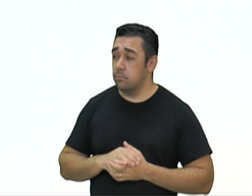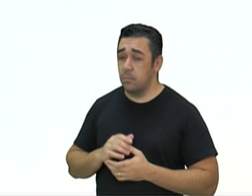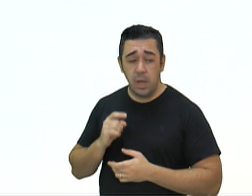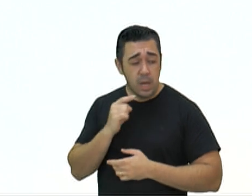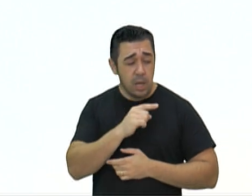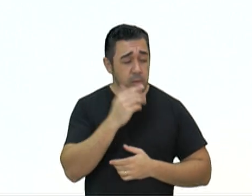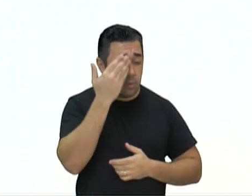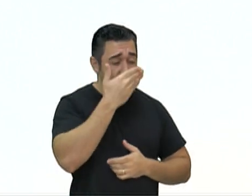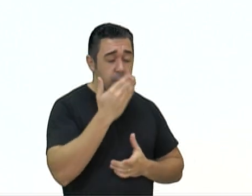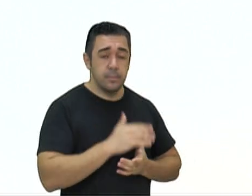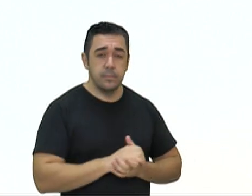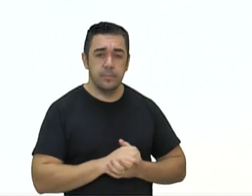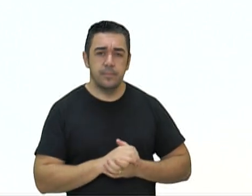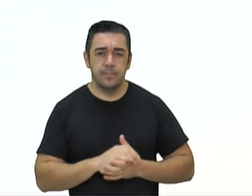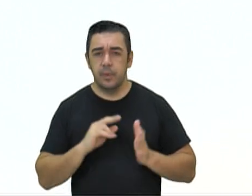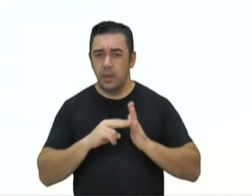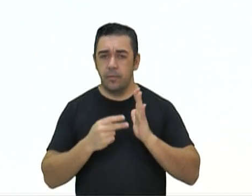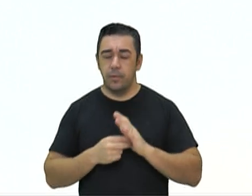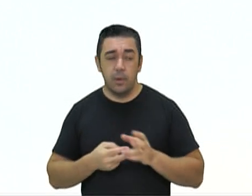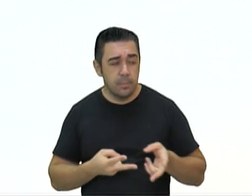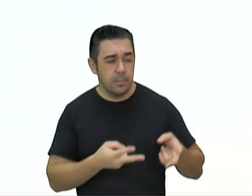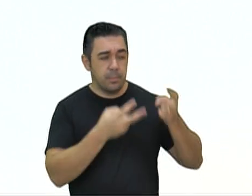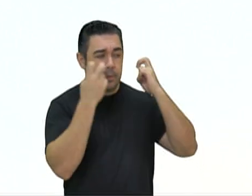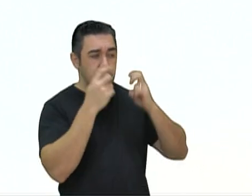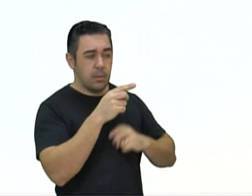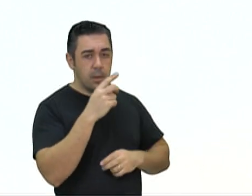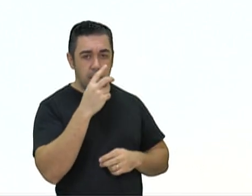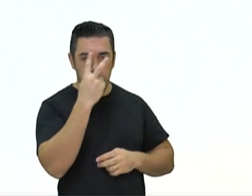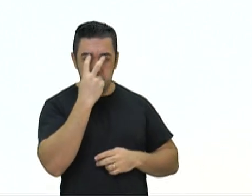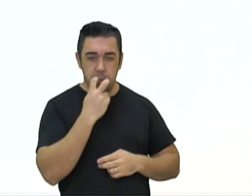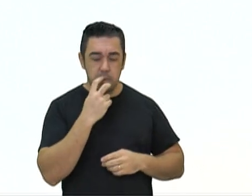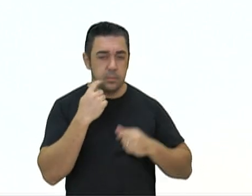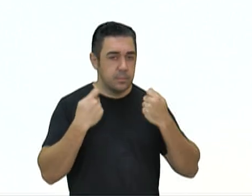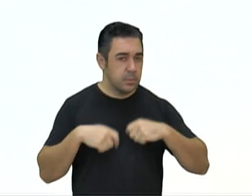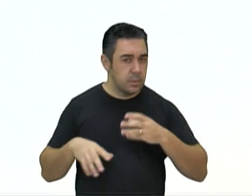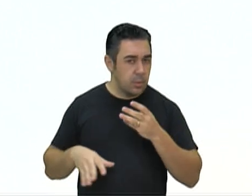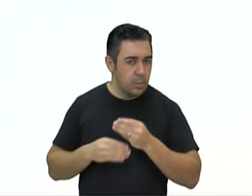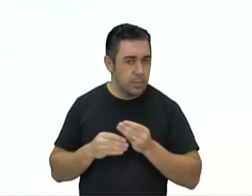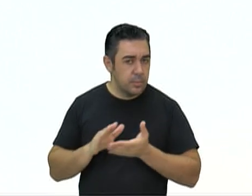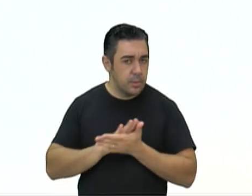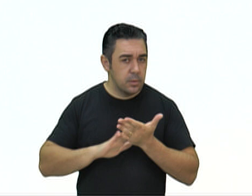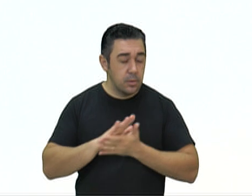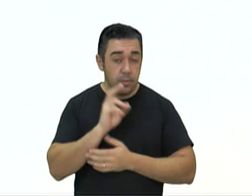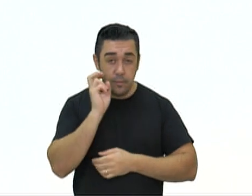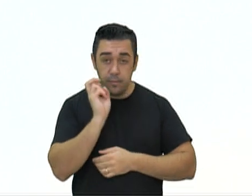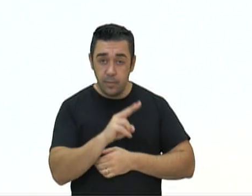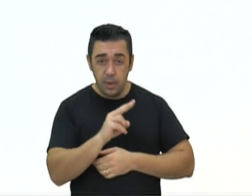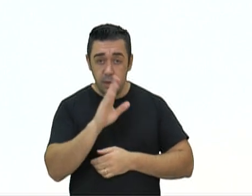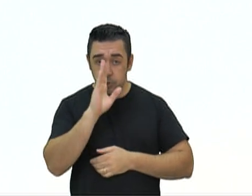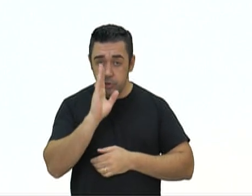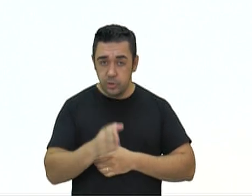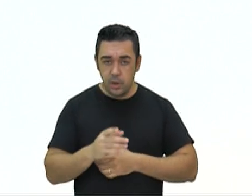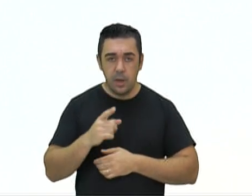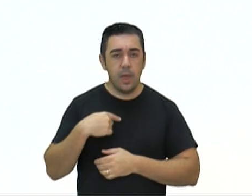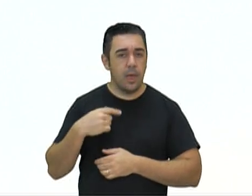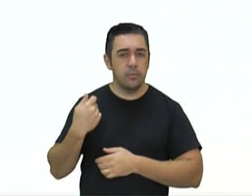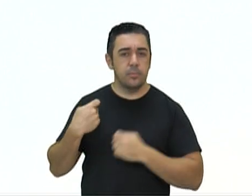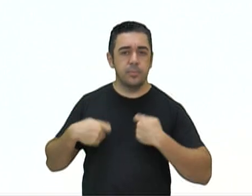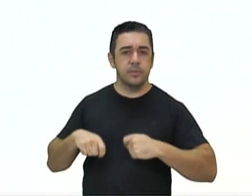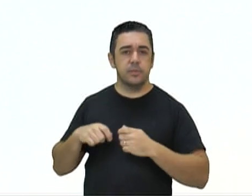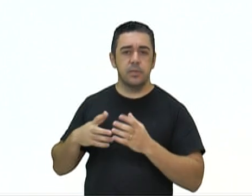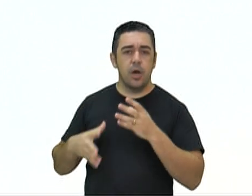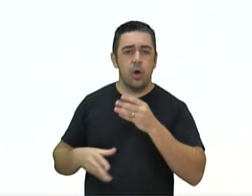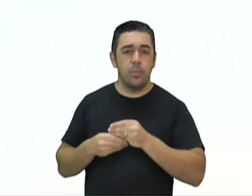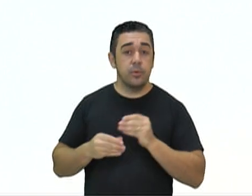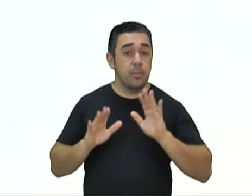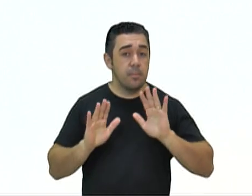vê. E aí eu observo que ele é cego. Então, não precisa mais de complemento nesse caso, o verbo ver, eu tenho que ele é intransitivo. Já